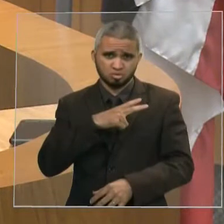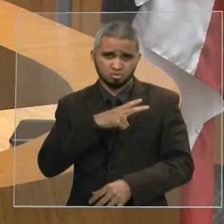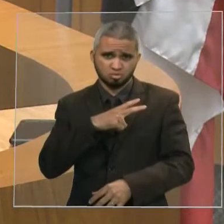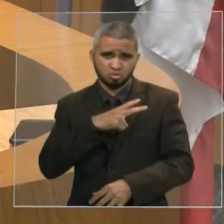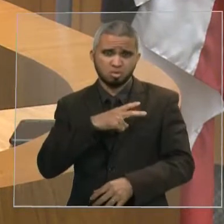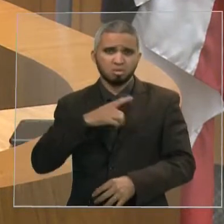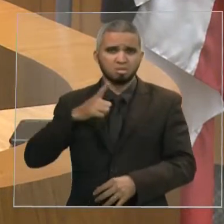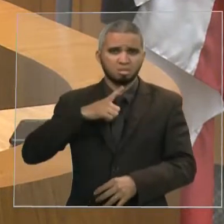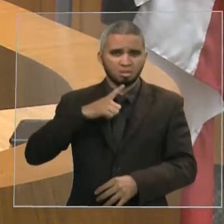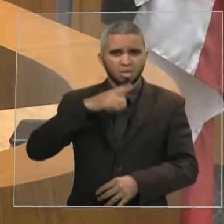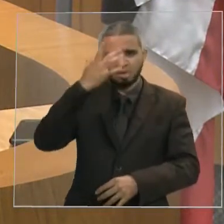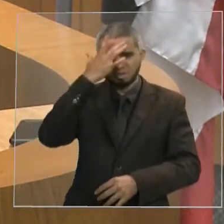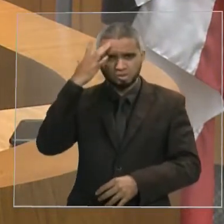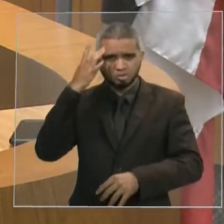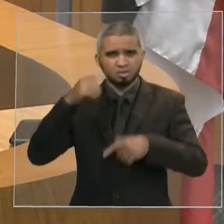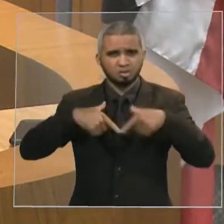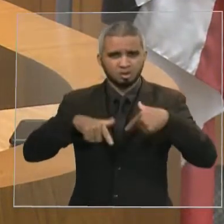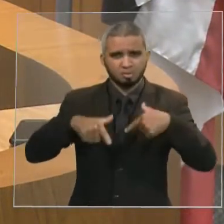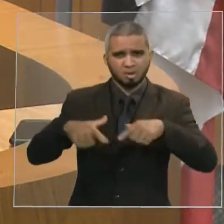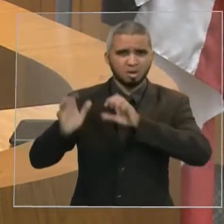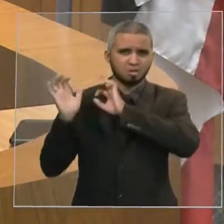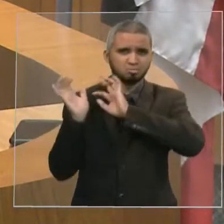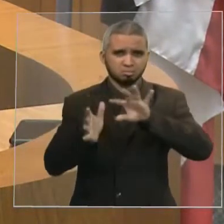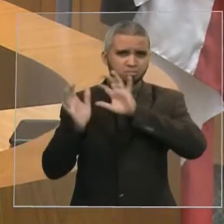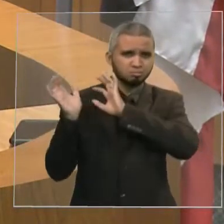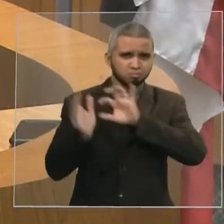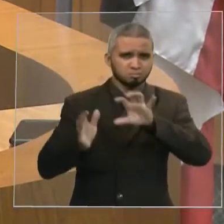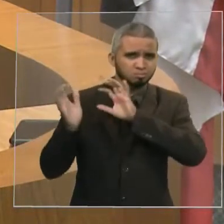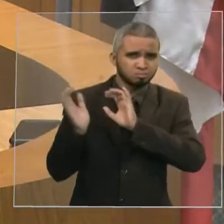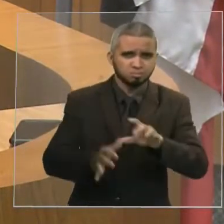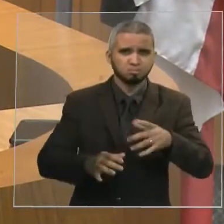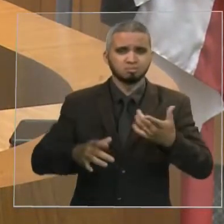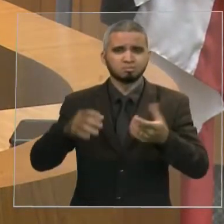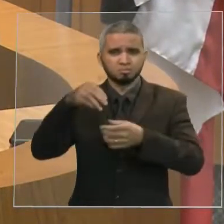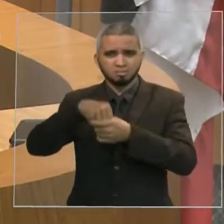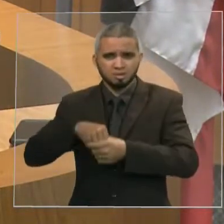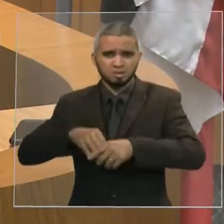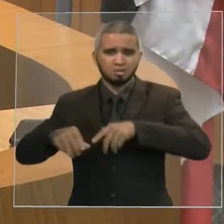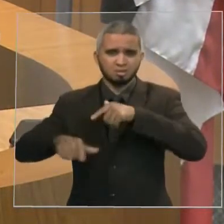prestadores de serviço. A política desse pessoal,